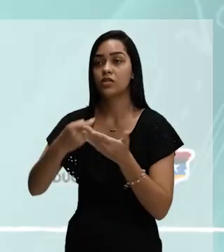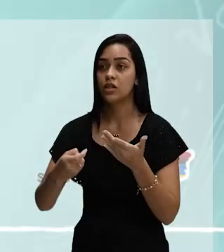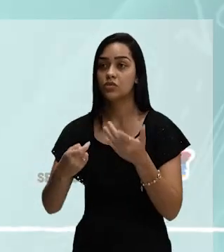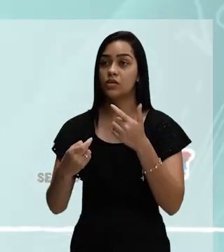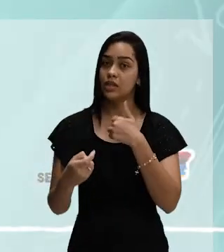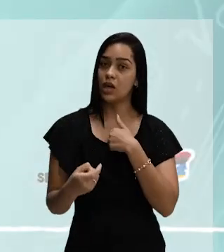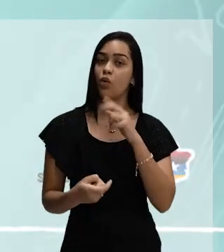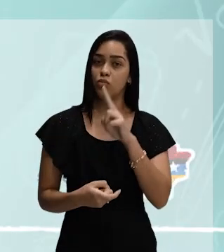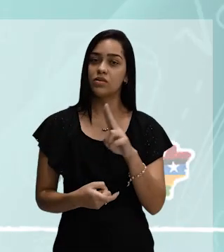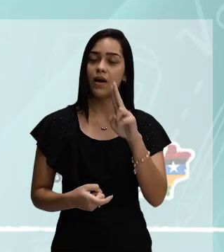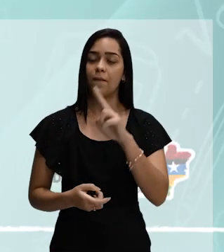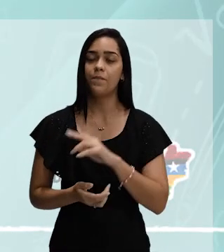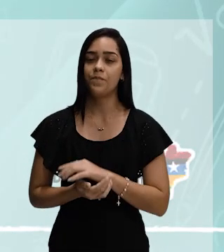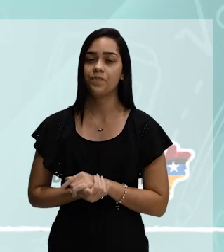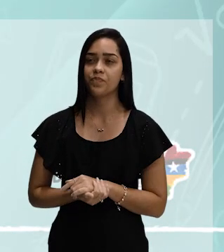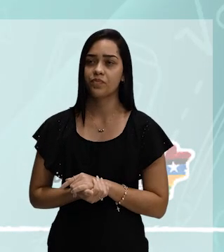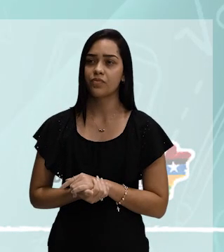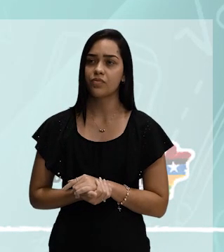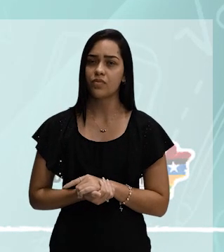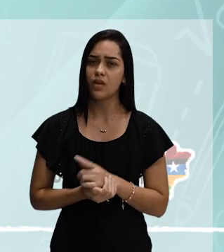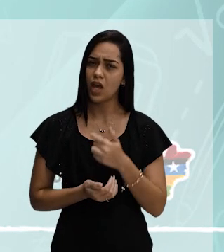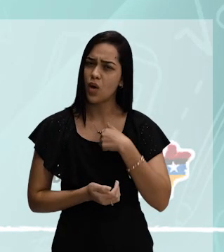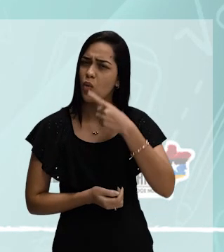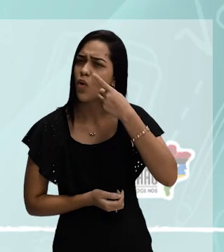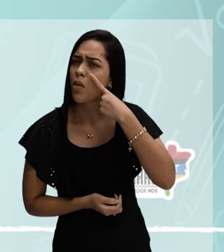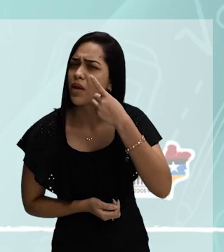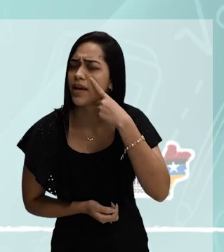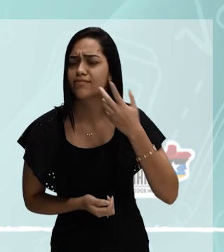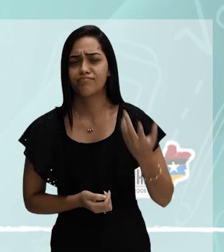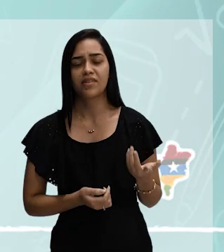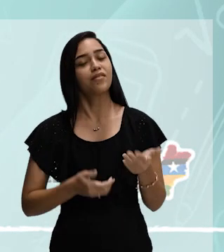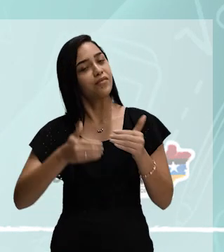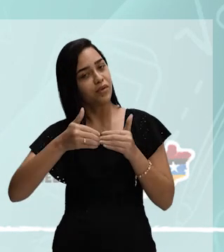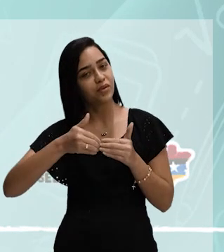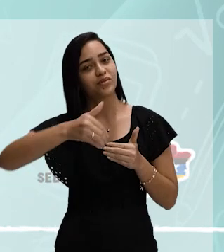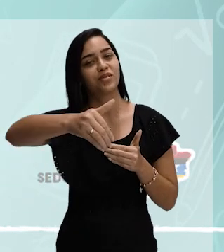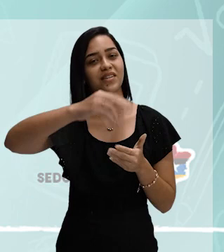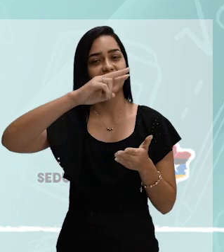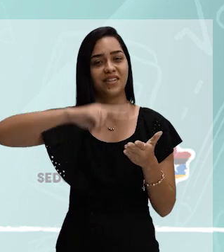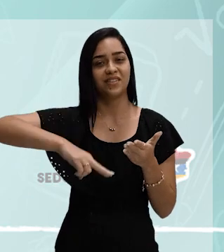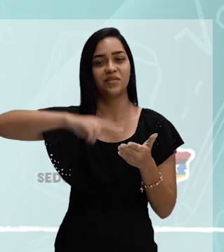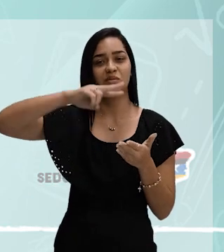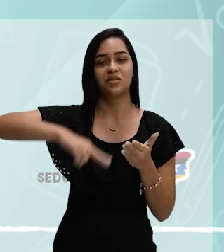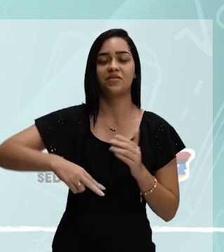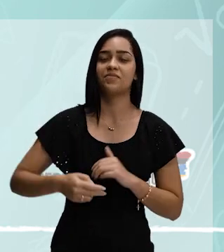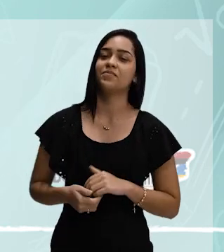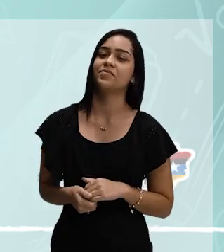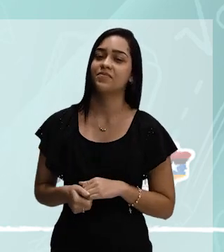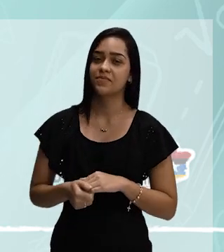eu vou utilizar. Será que eu já compliquei? Vamos continuar na leitura?